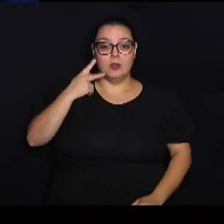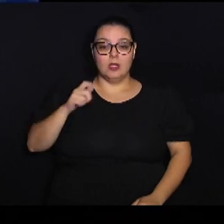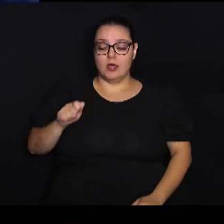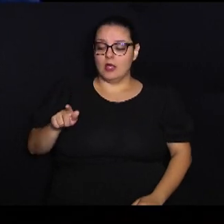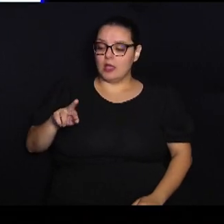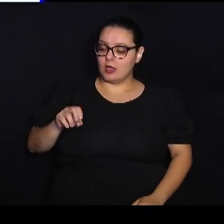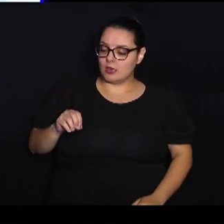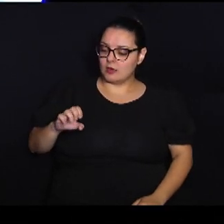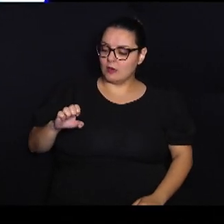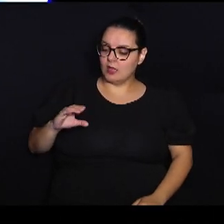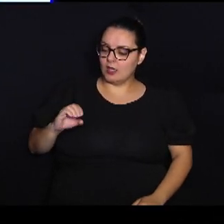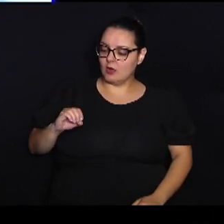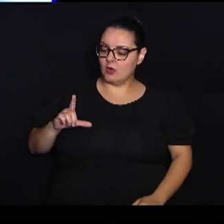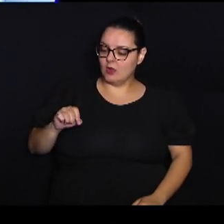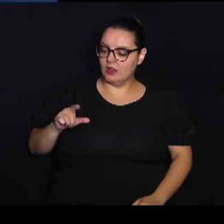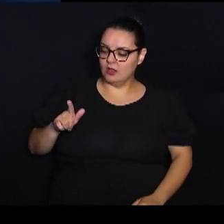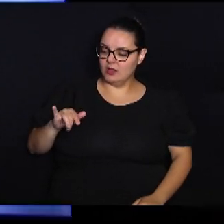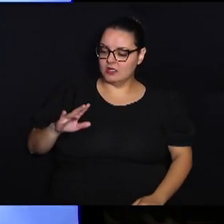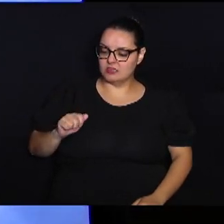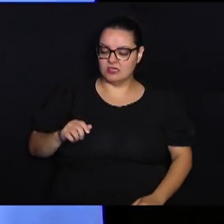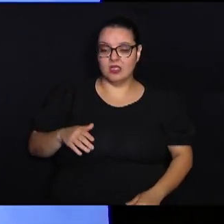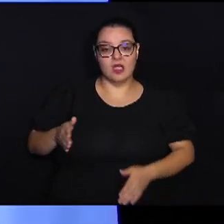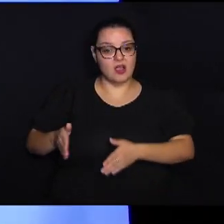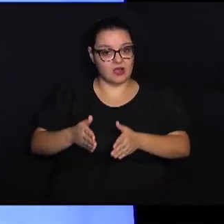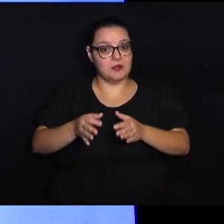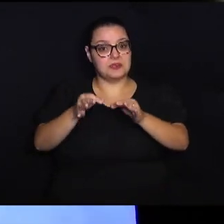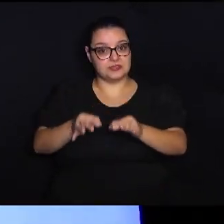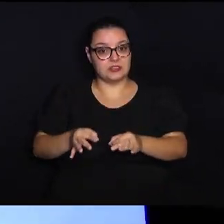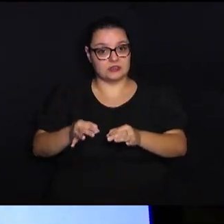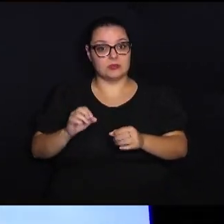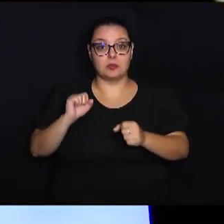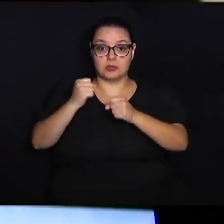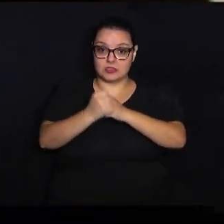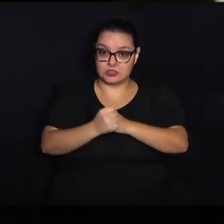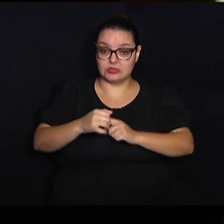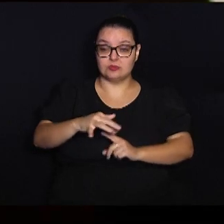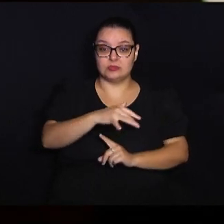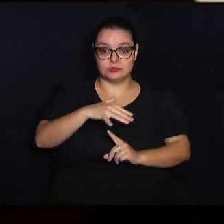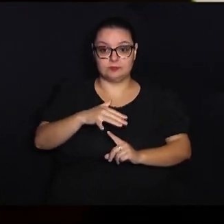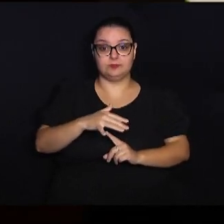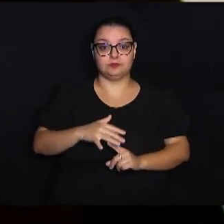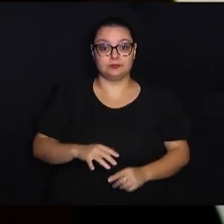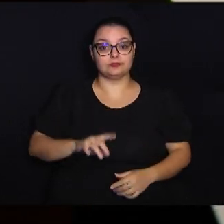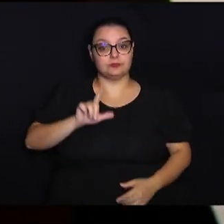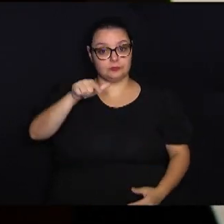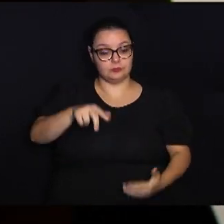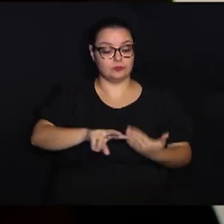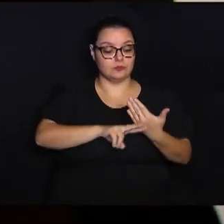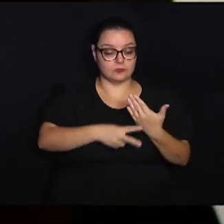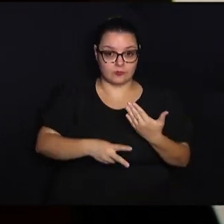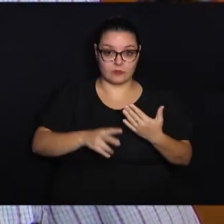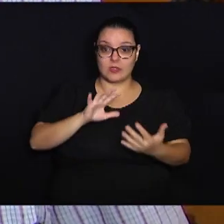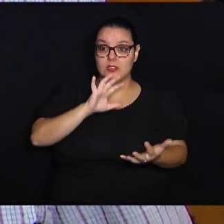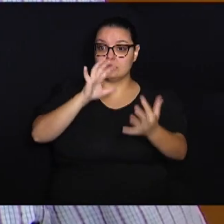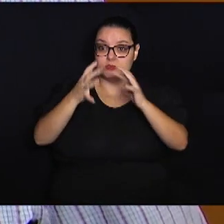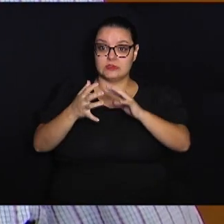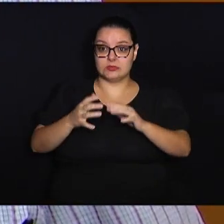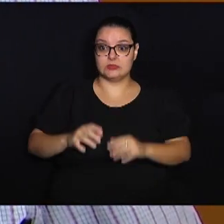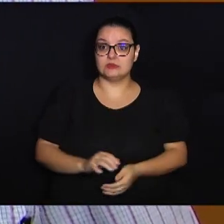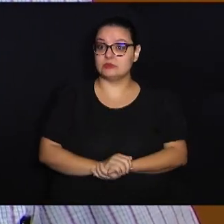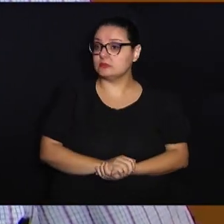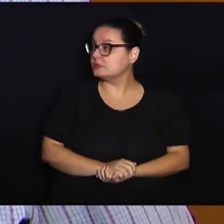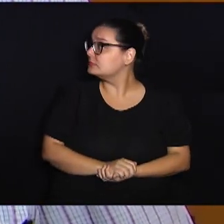anualmente em 22 de fevereiro. É associada ao hip hop. E o hip hop são músicas que veio do Brooklyn, dos